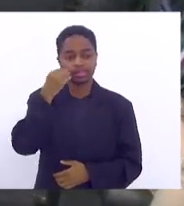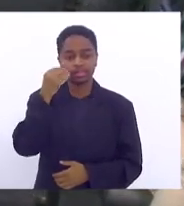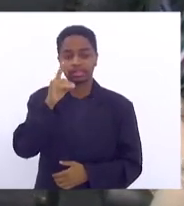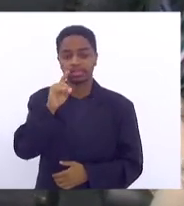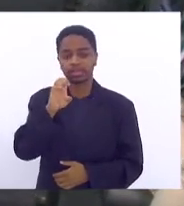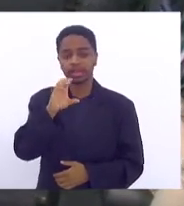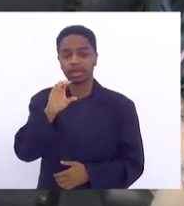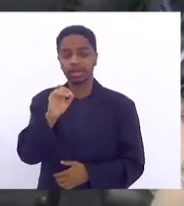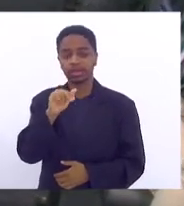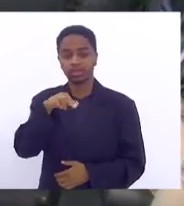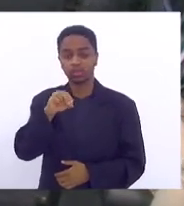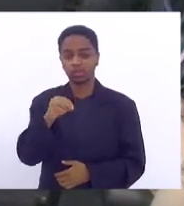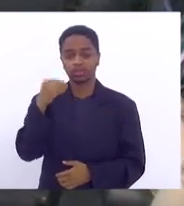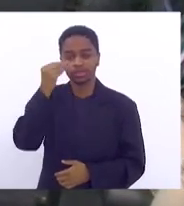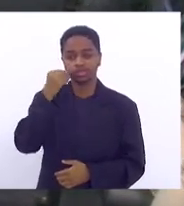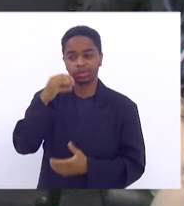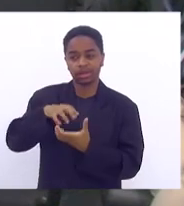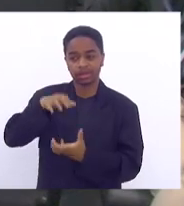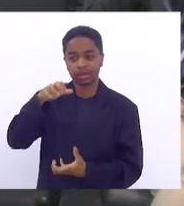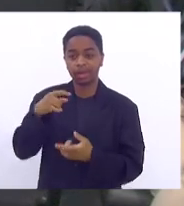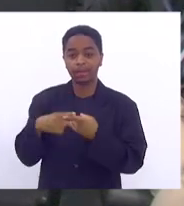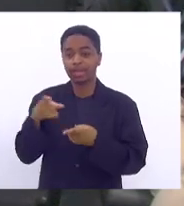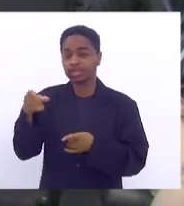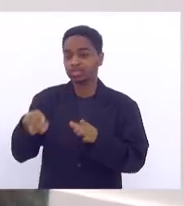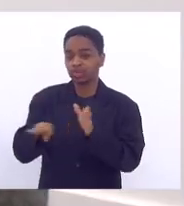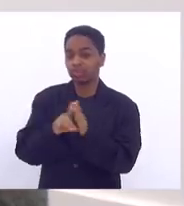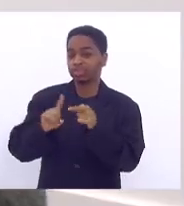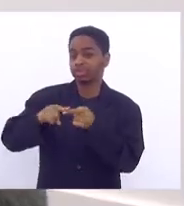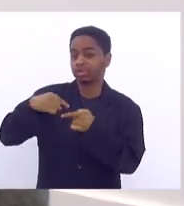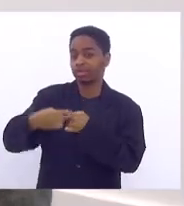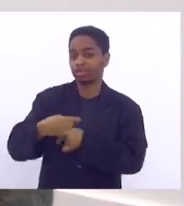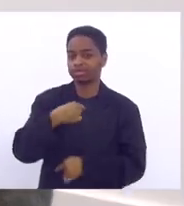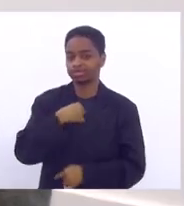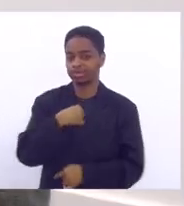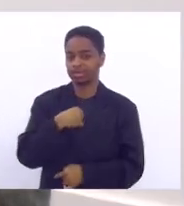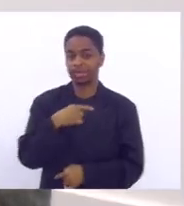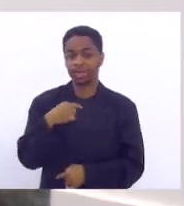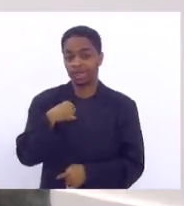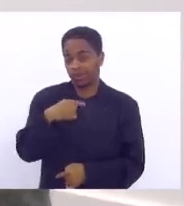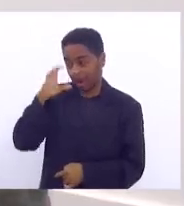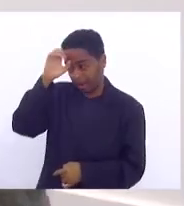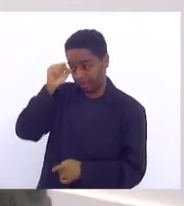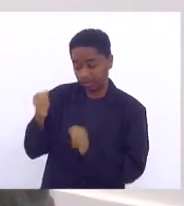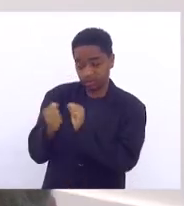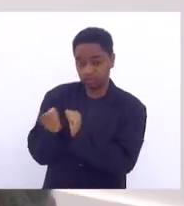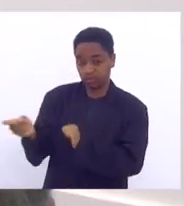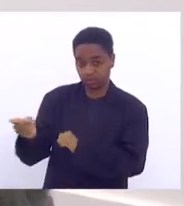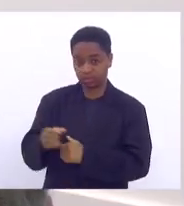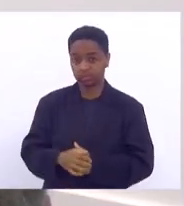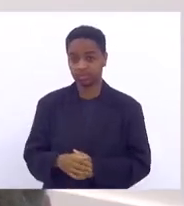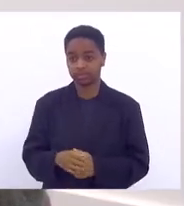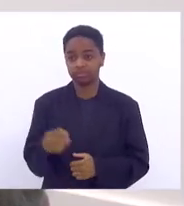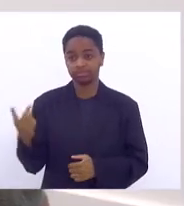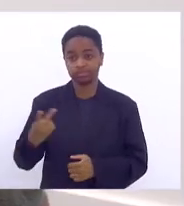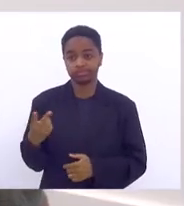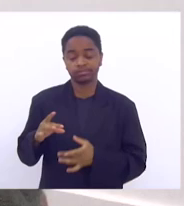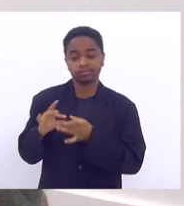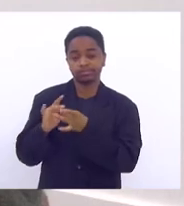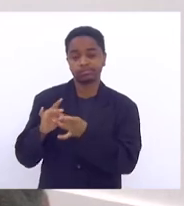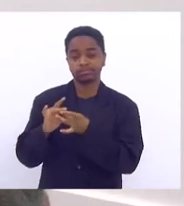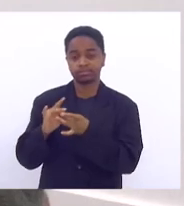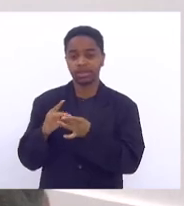mandado que ele né chegou aqui depois de mim e eu aprendi com ele n aprendi com ele somos parceiros